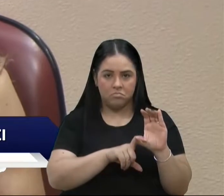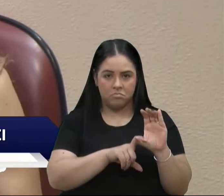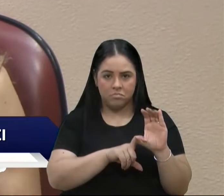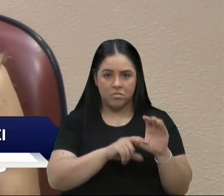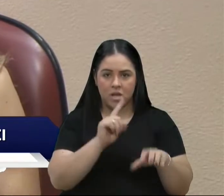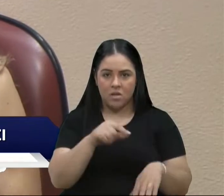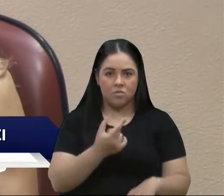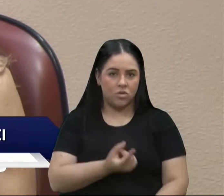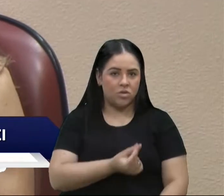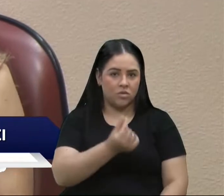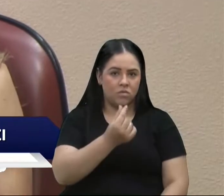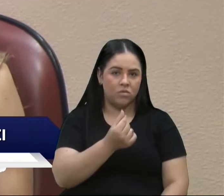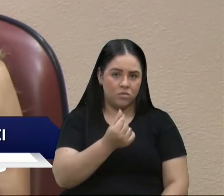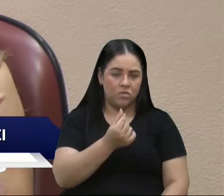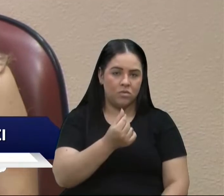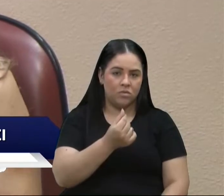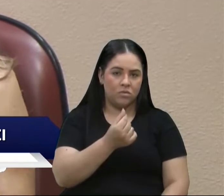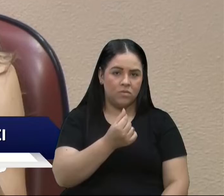é um valor que